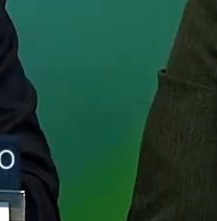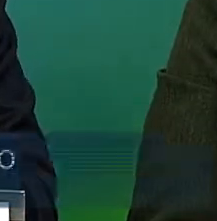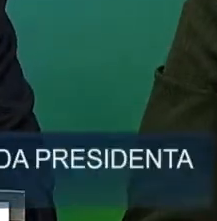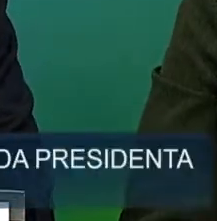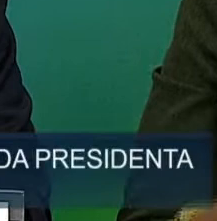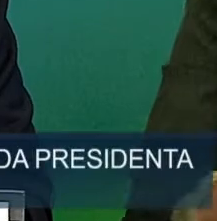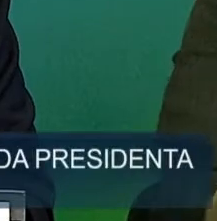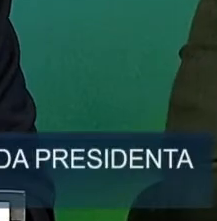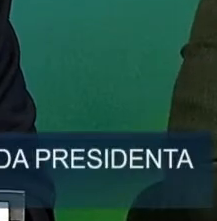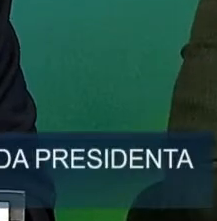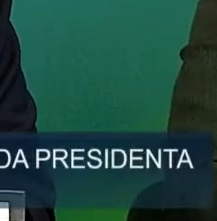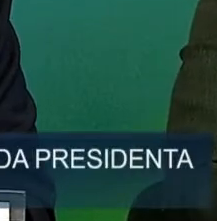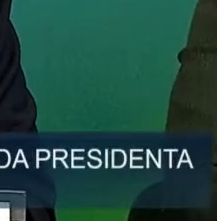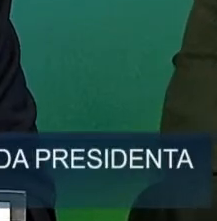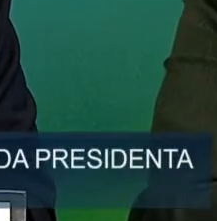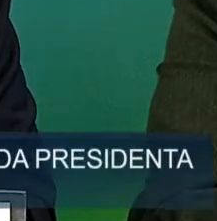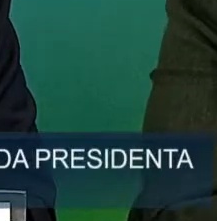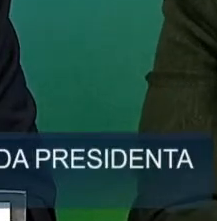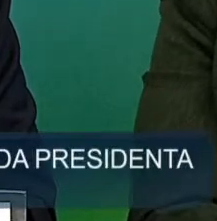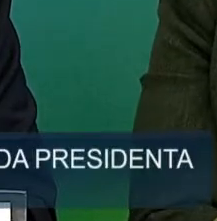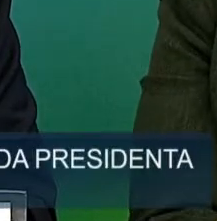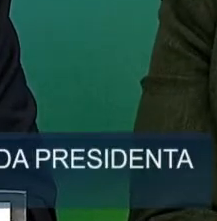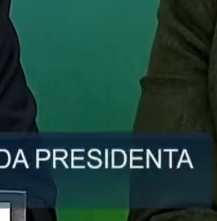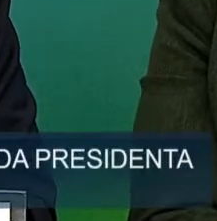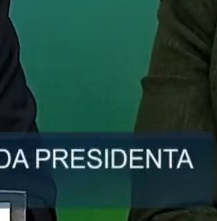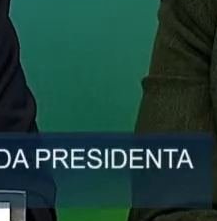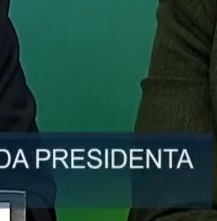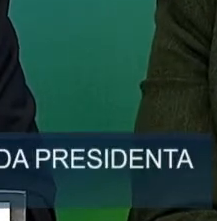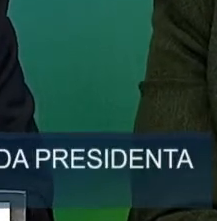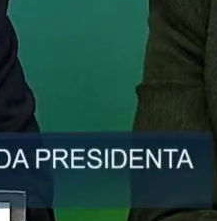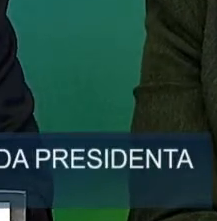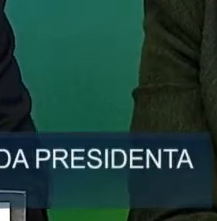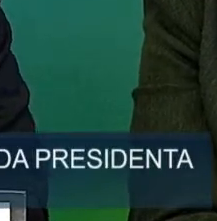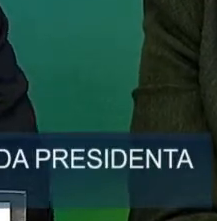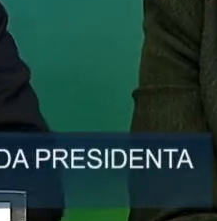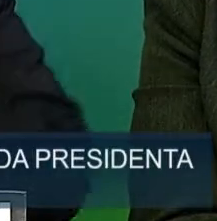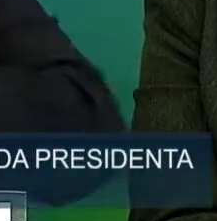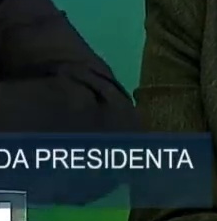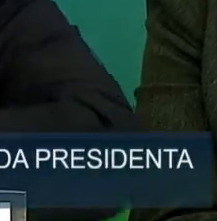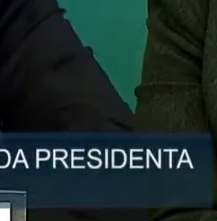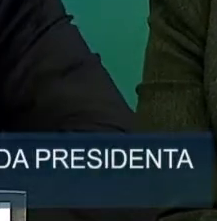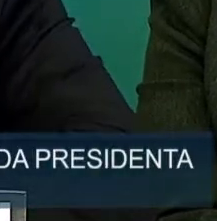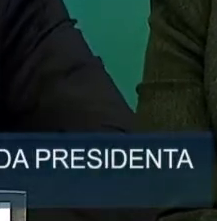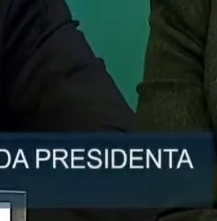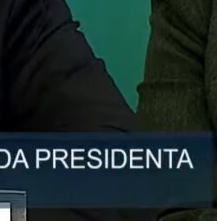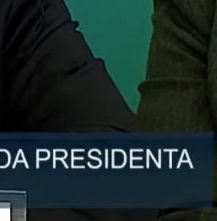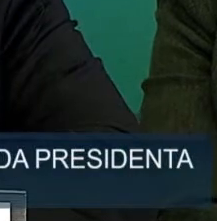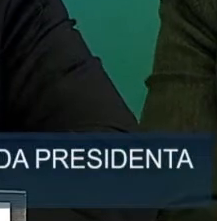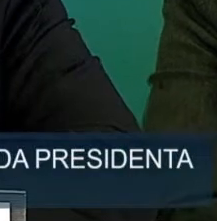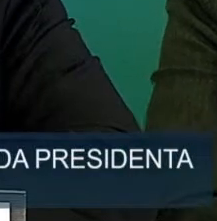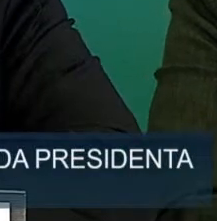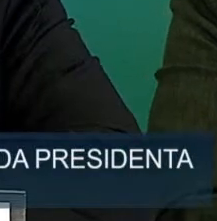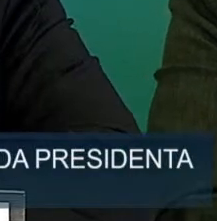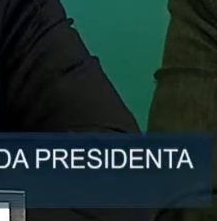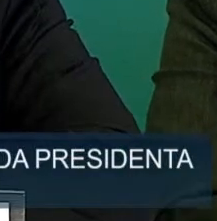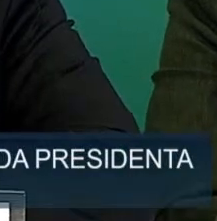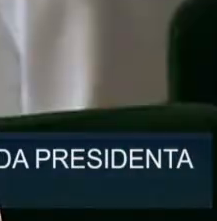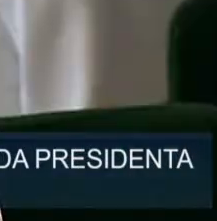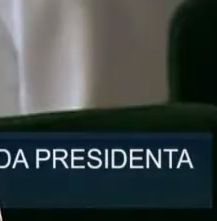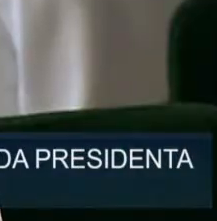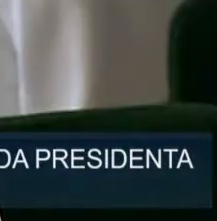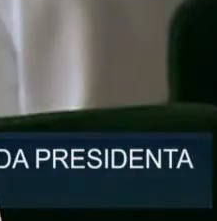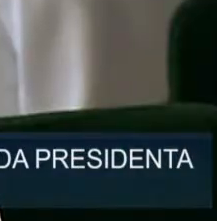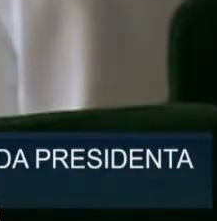G1. Bom dia, Brock. Bom dia, presidente Maria Lúcia. São duas perguntas para o senhor, ministro. A primeira é